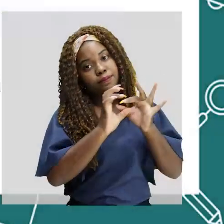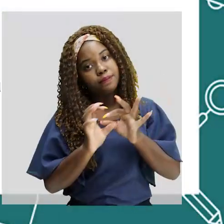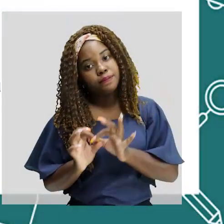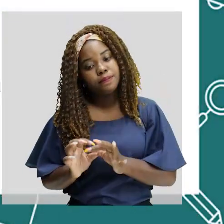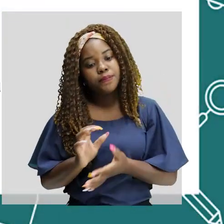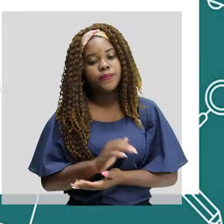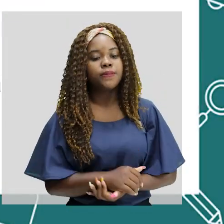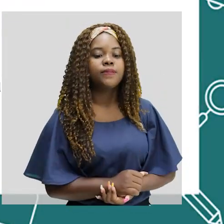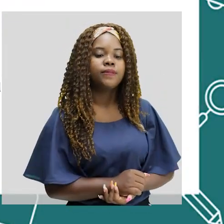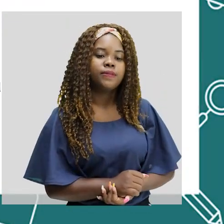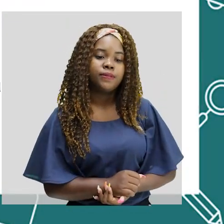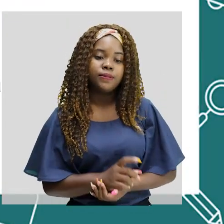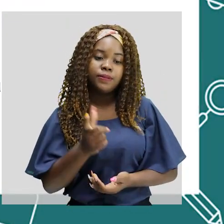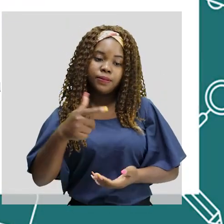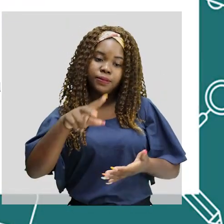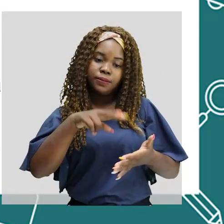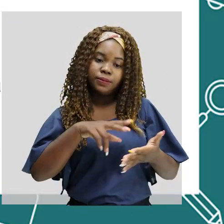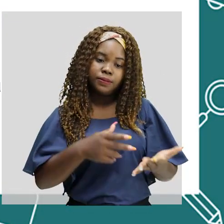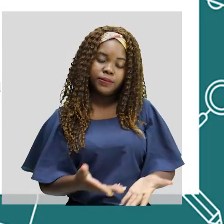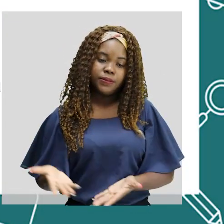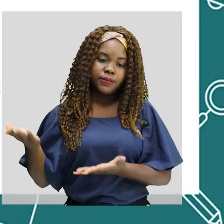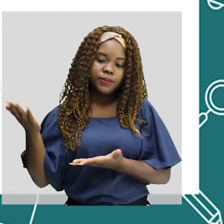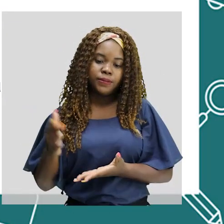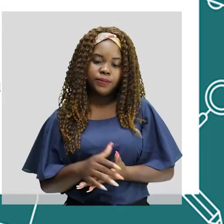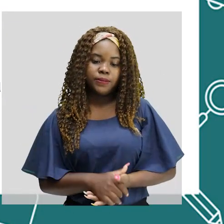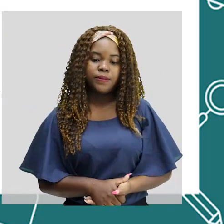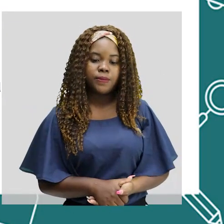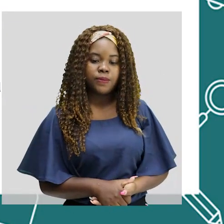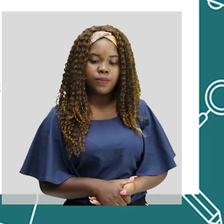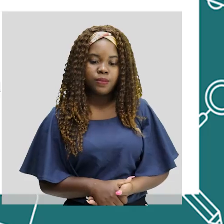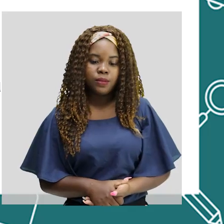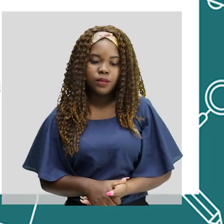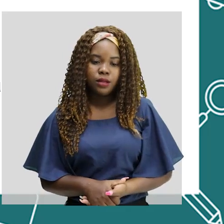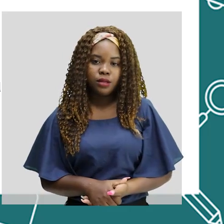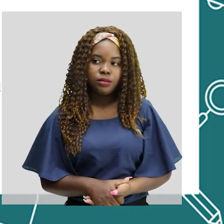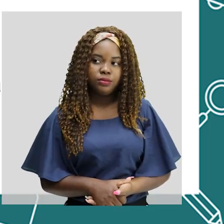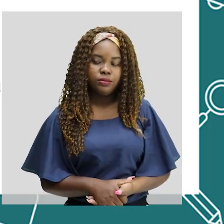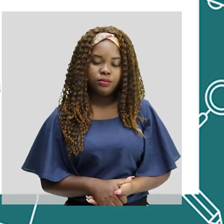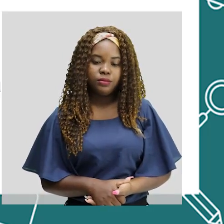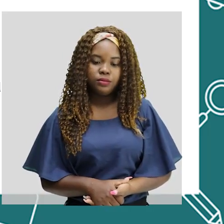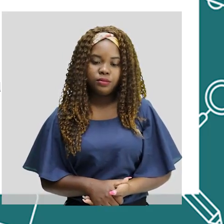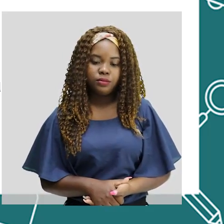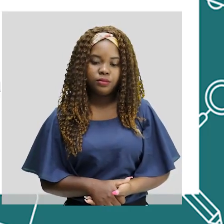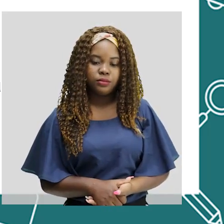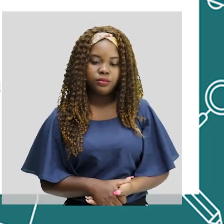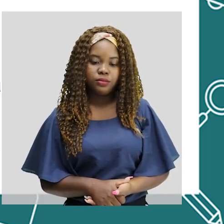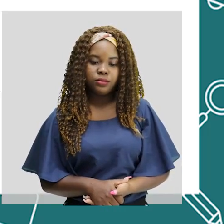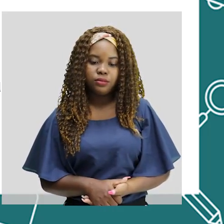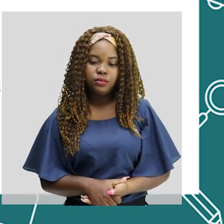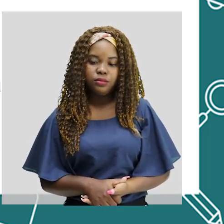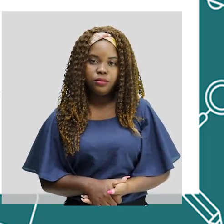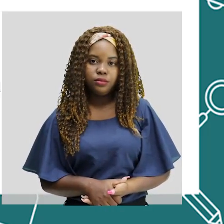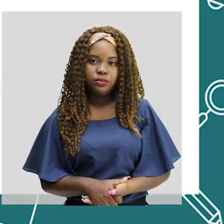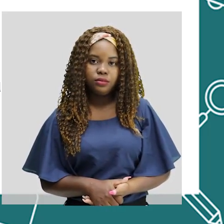contexto. Quem queira, quienes quiera. É equivalente a quem quer